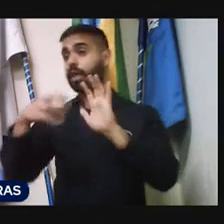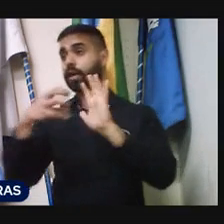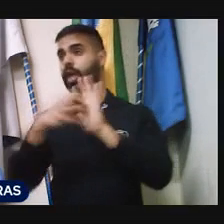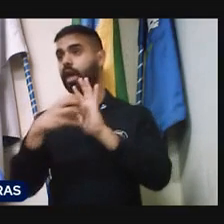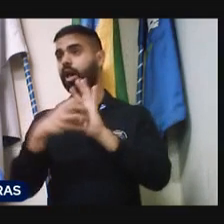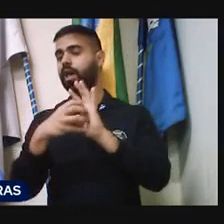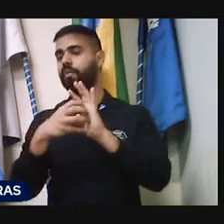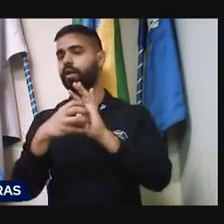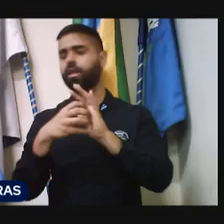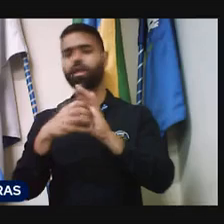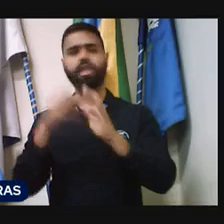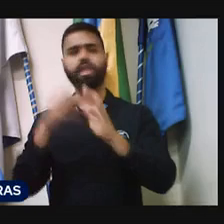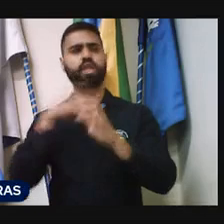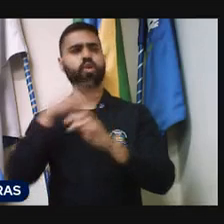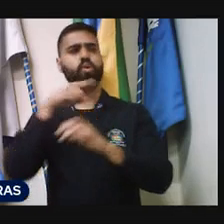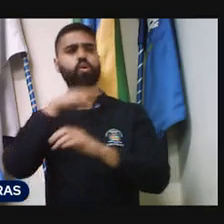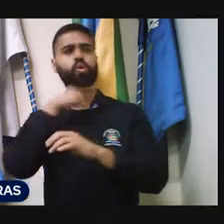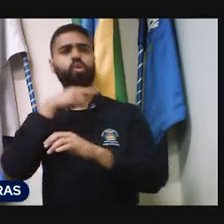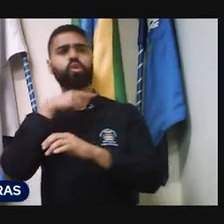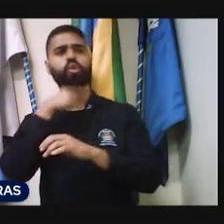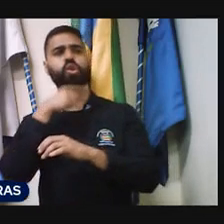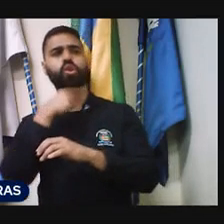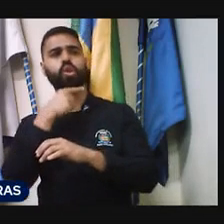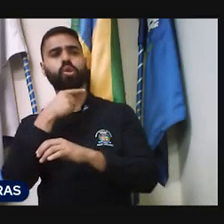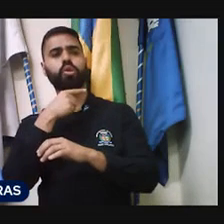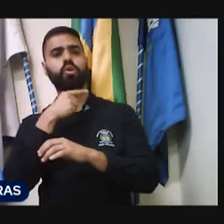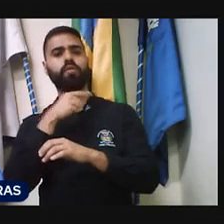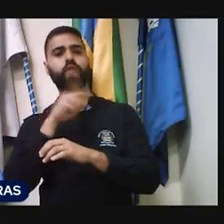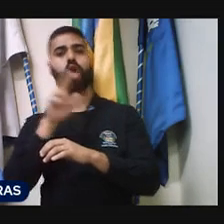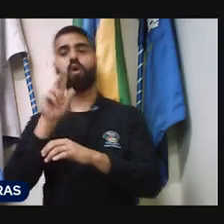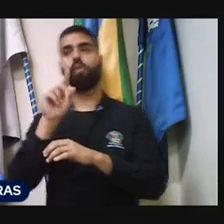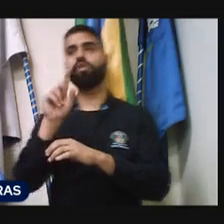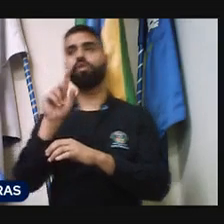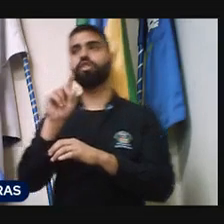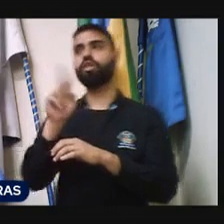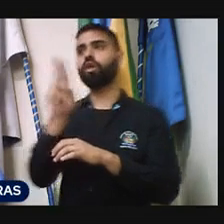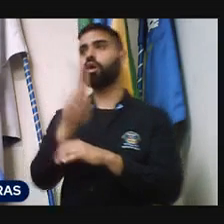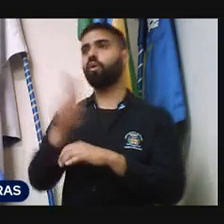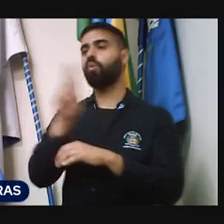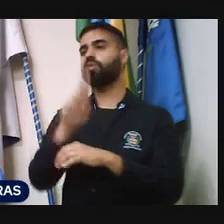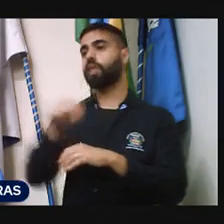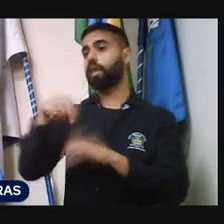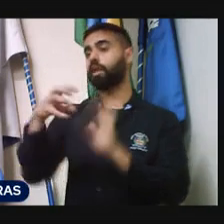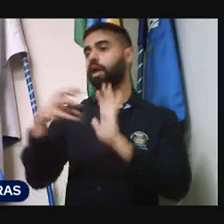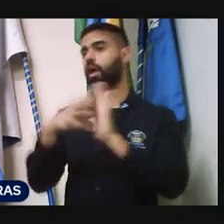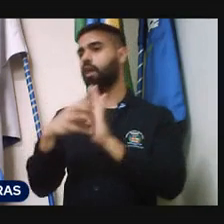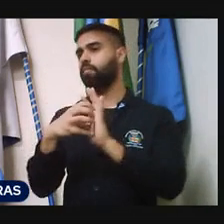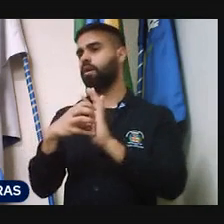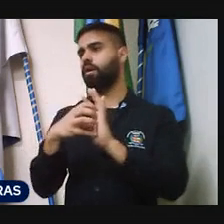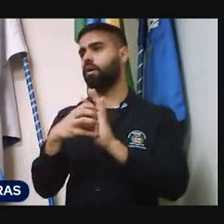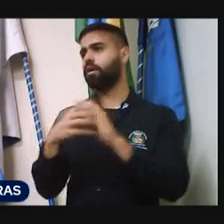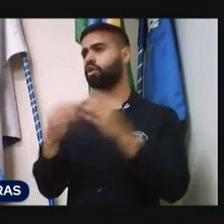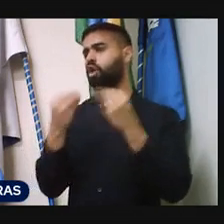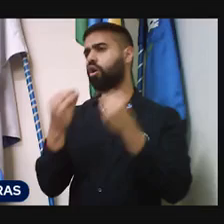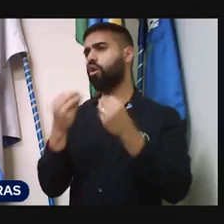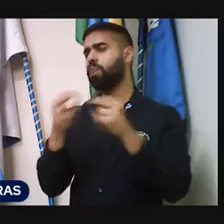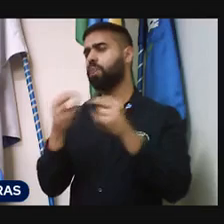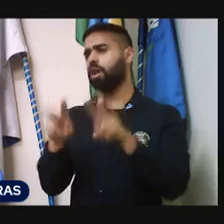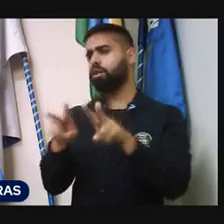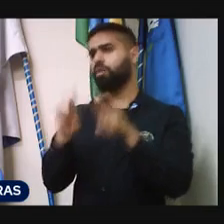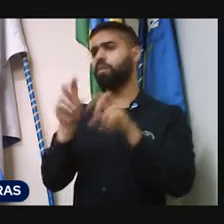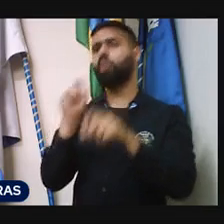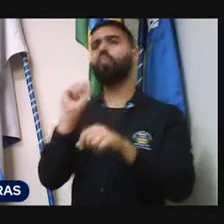colocando em xeque os gastos da câmara não é possível que ela não tem um vindo não tenha vídeo